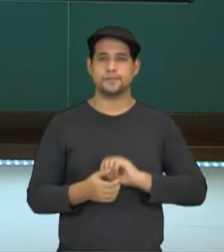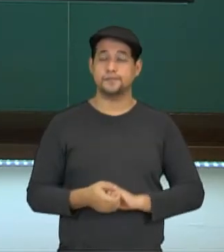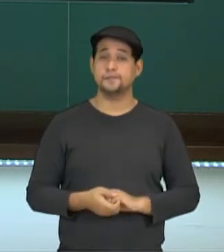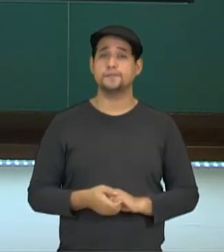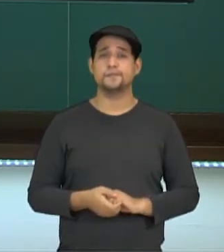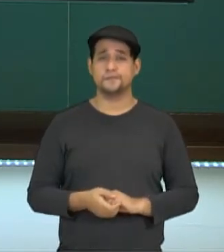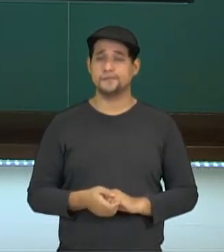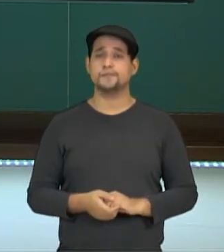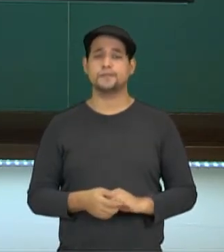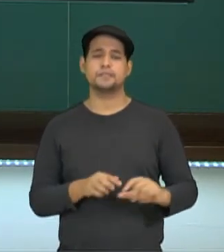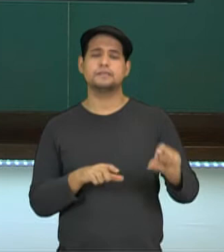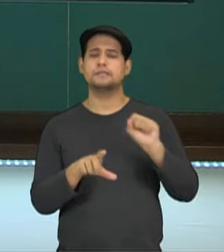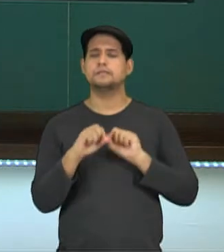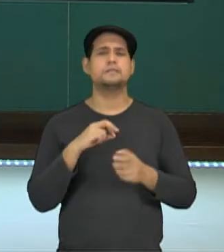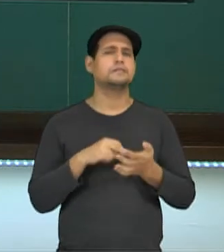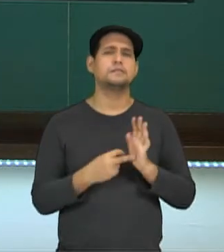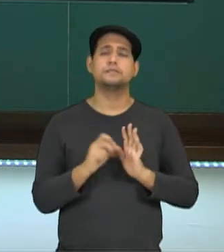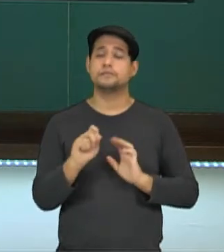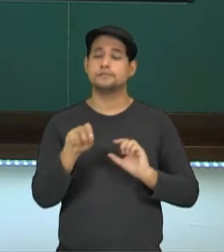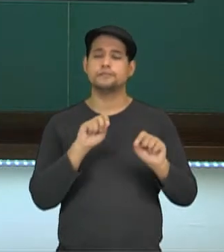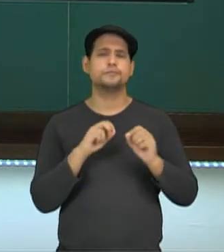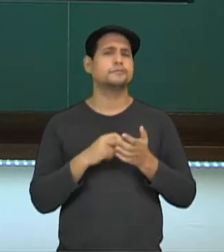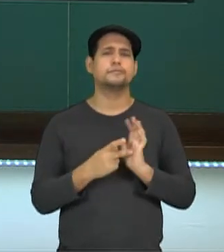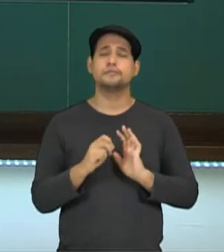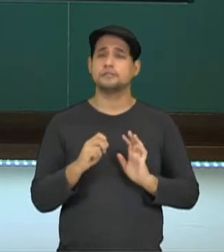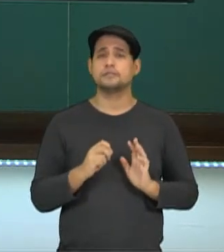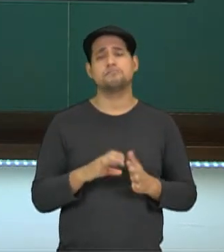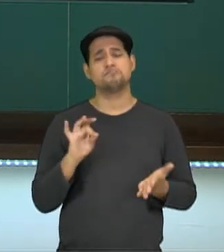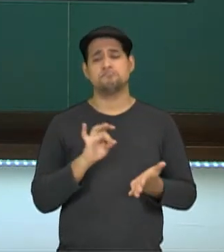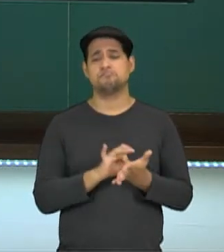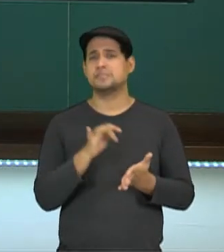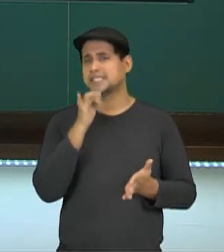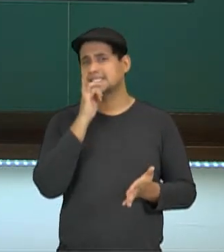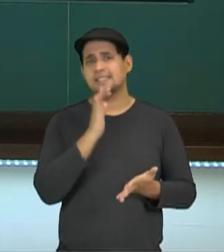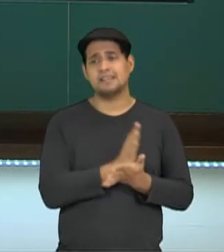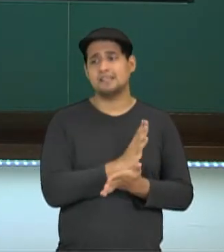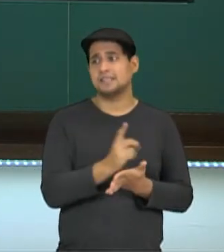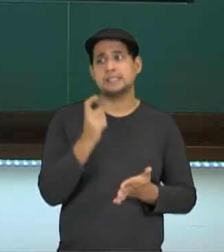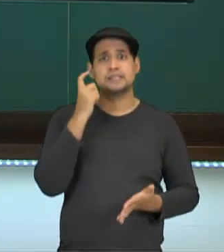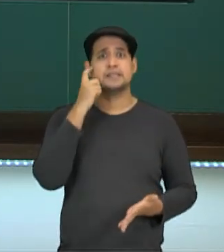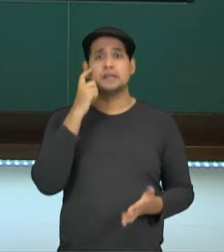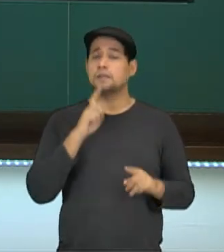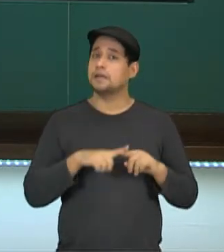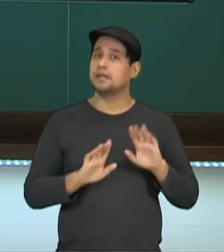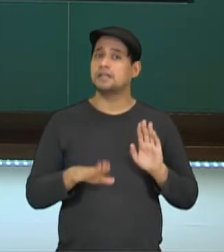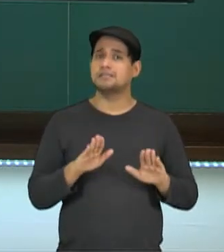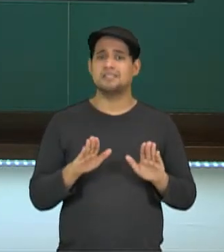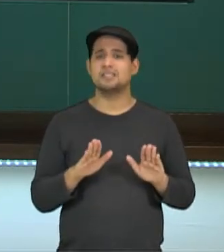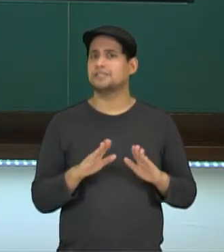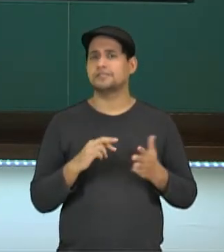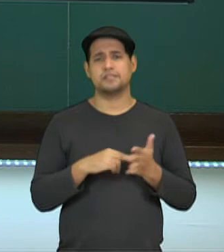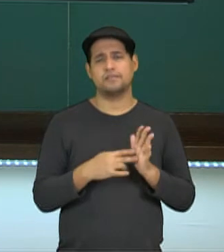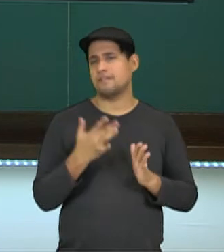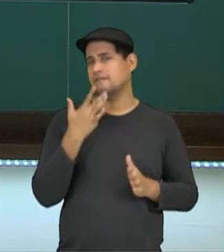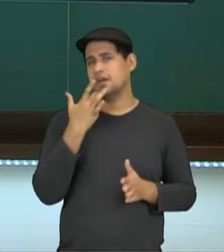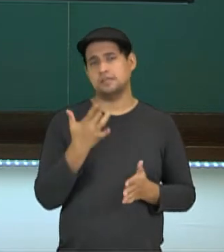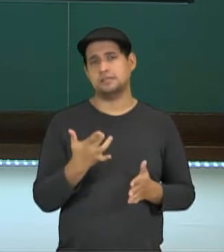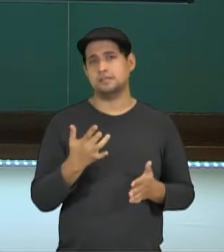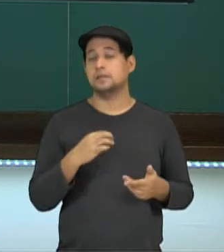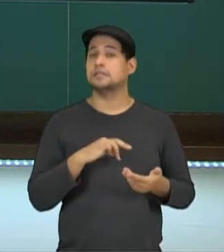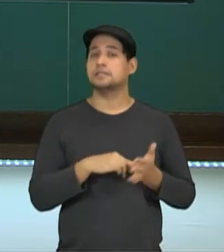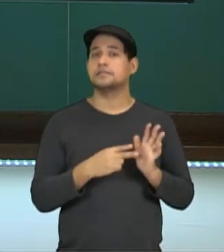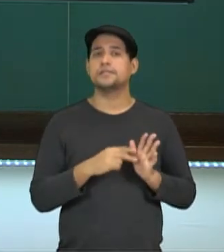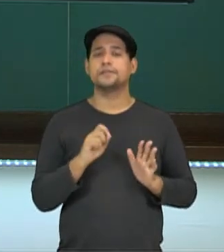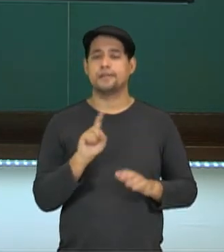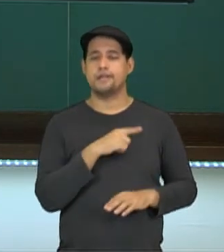Então, tomar, né, uma decisão, fazer uma escolha, de fato, mesmo que inconscientemente, às vezes não é uma tarefa fácil, mas é uma